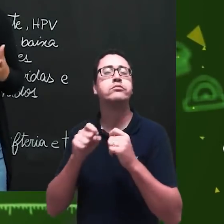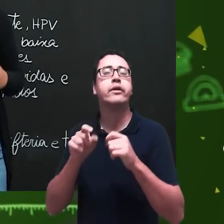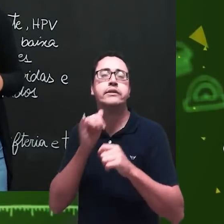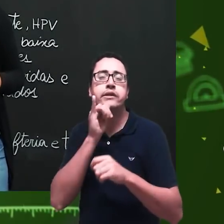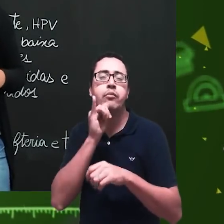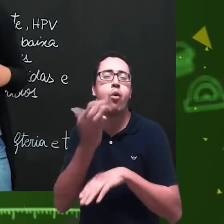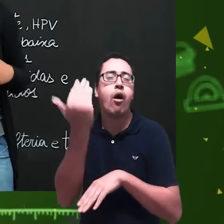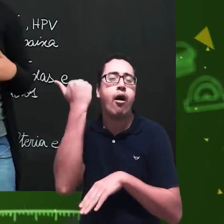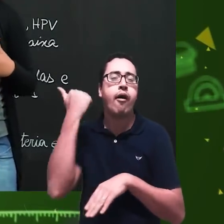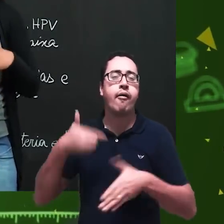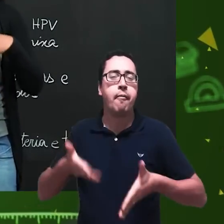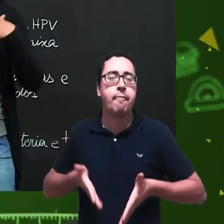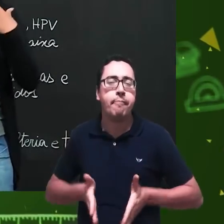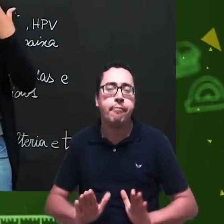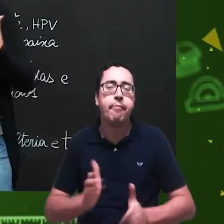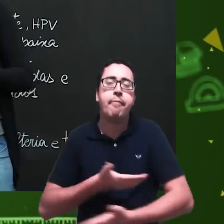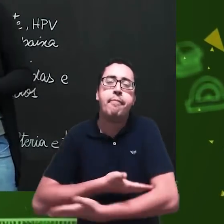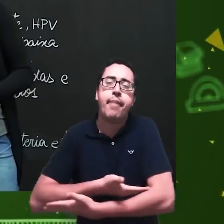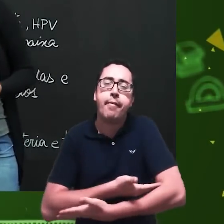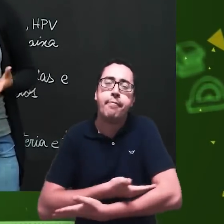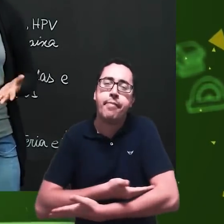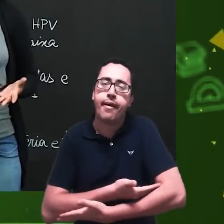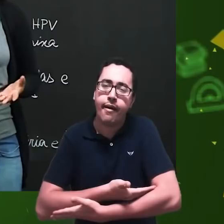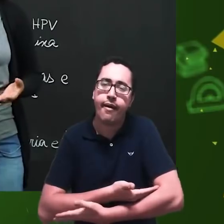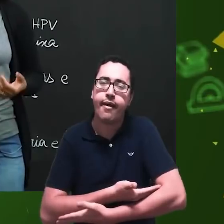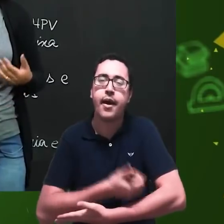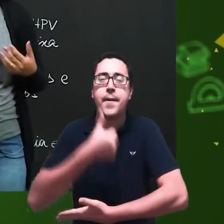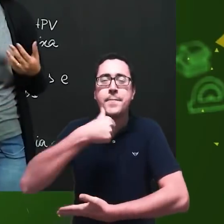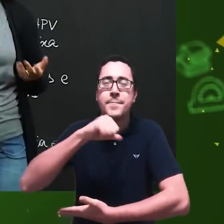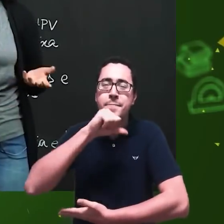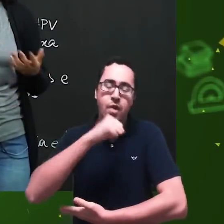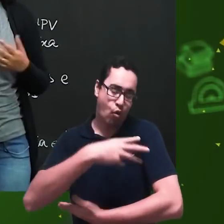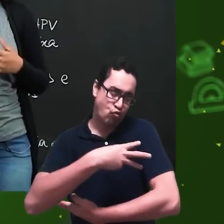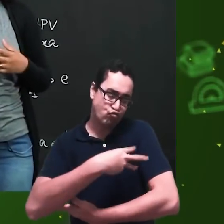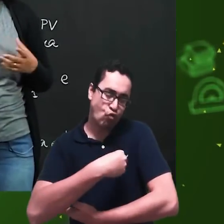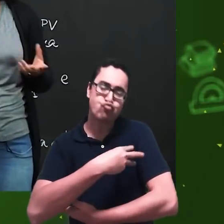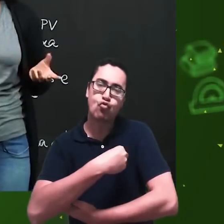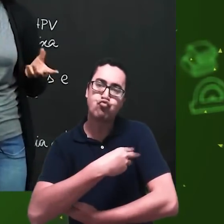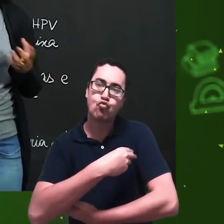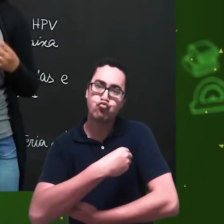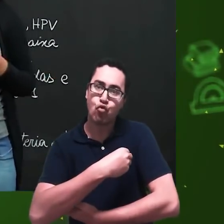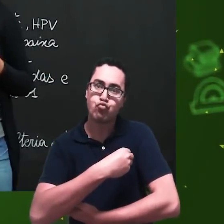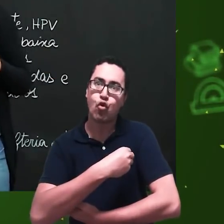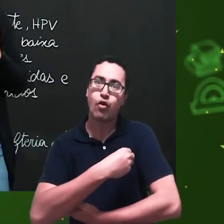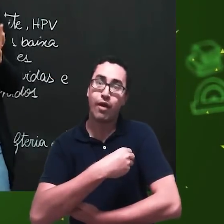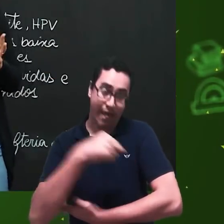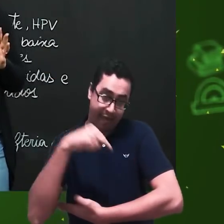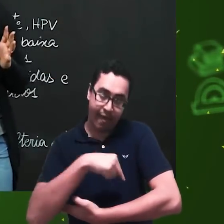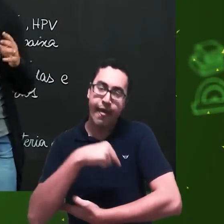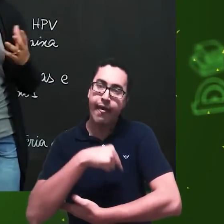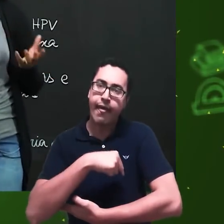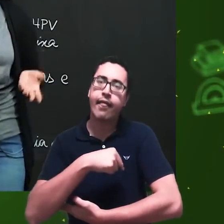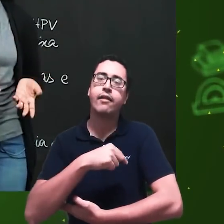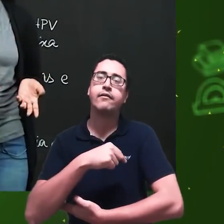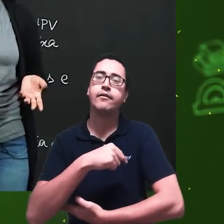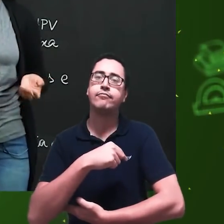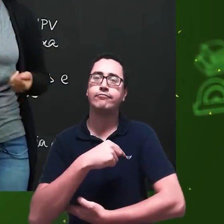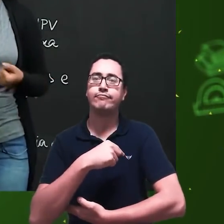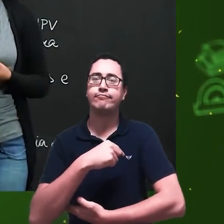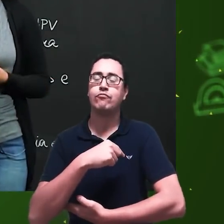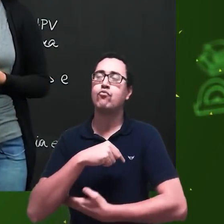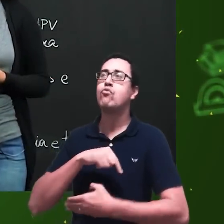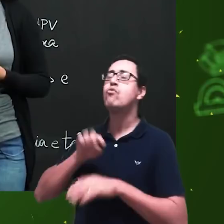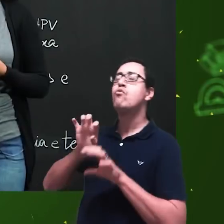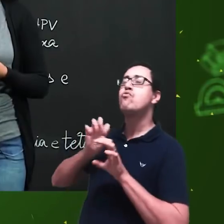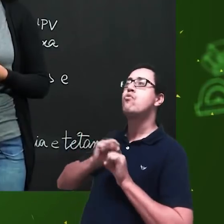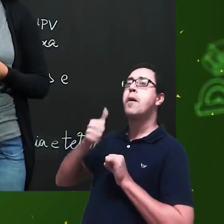lá, nascimento, amamentação, a gente recebe ali alguns anticorpos prontos da nossa mãe.